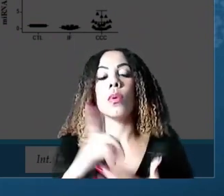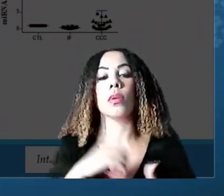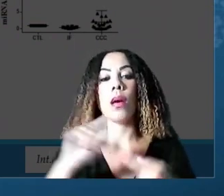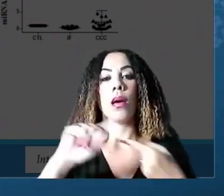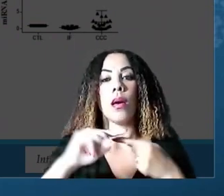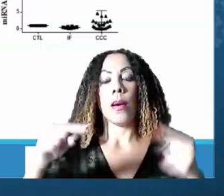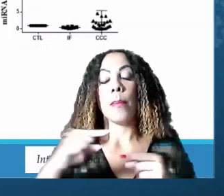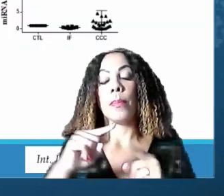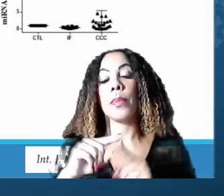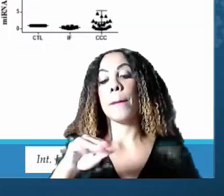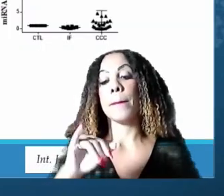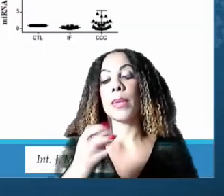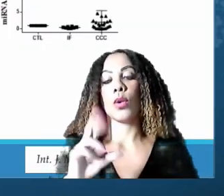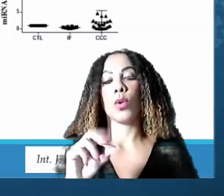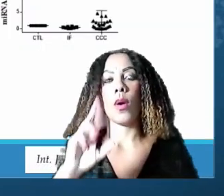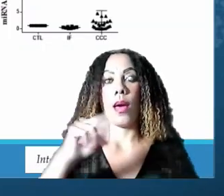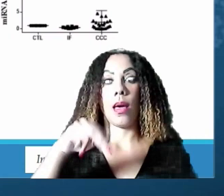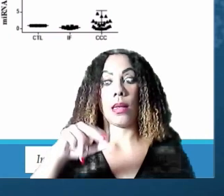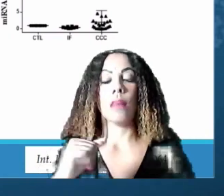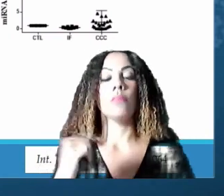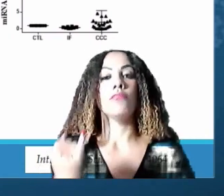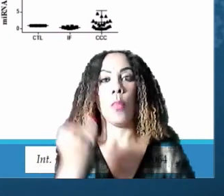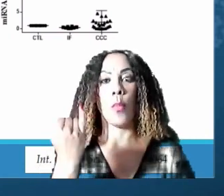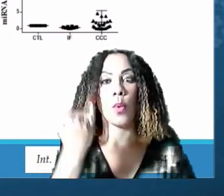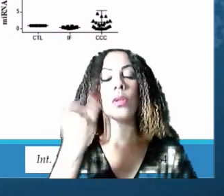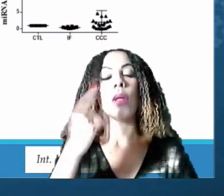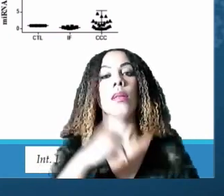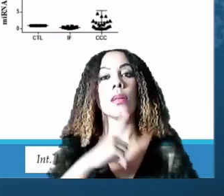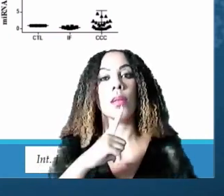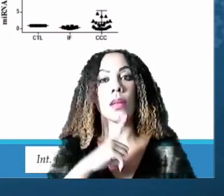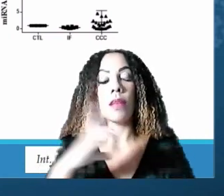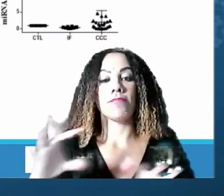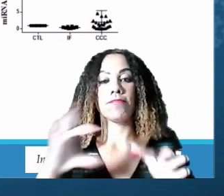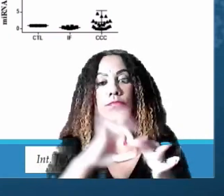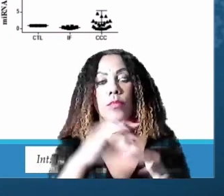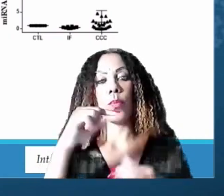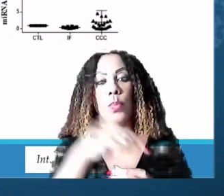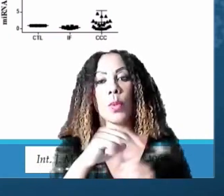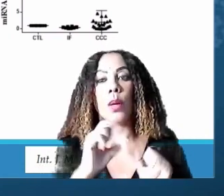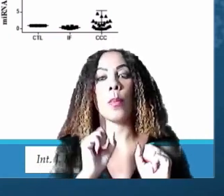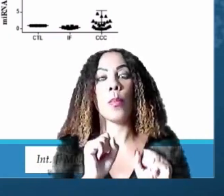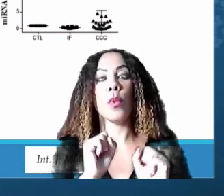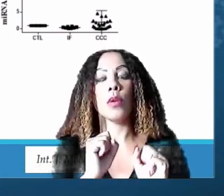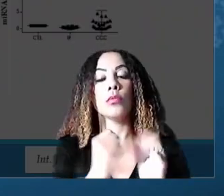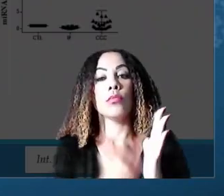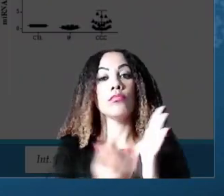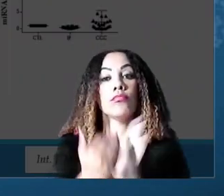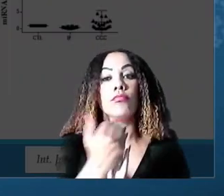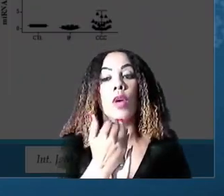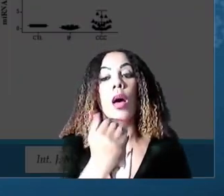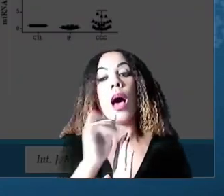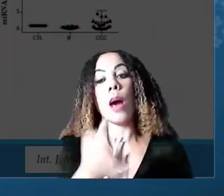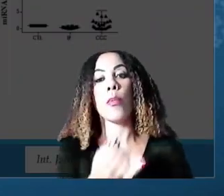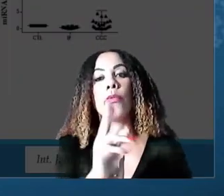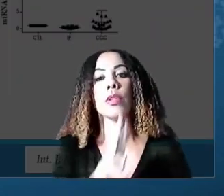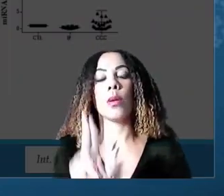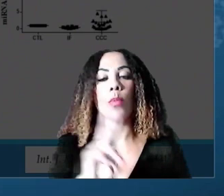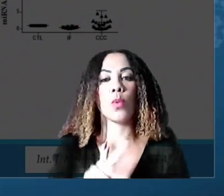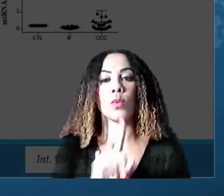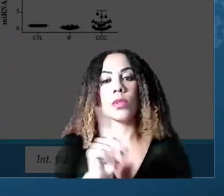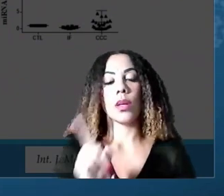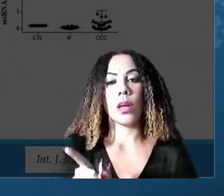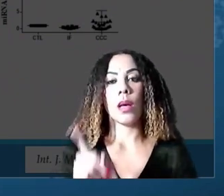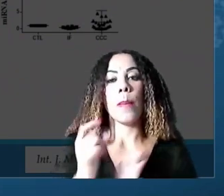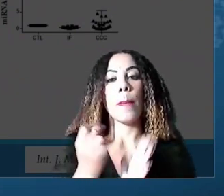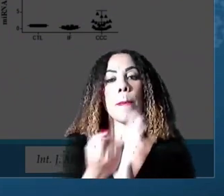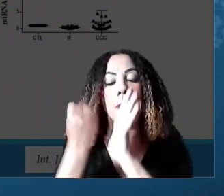microRNAs importantes que tinham correlação, que potencialmente podem ser usados como